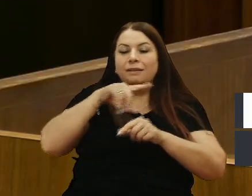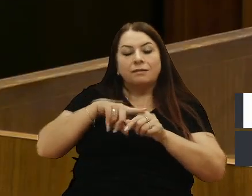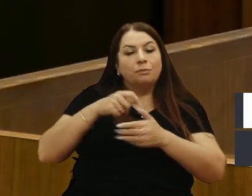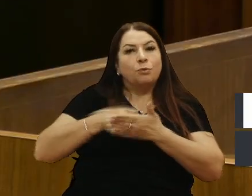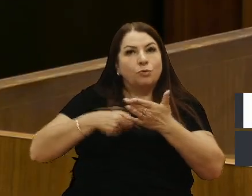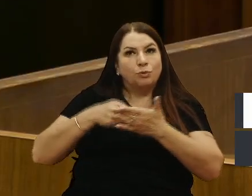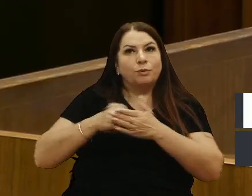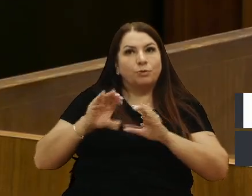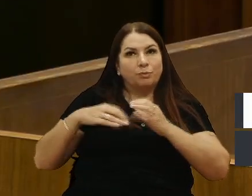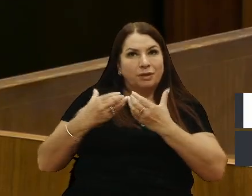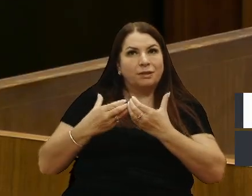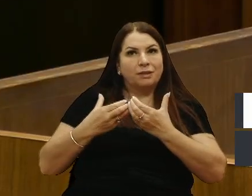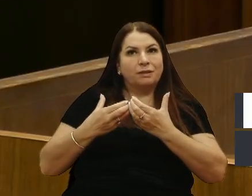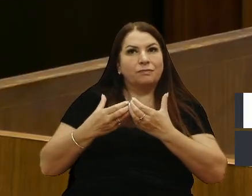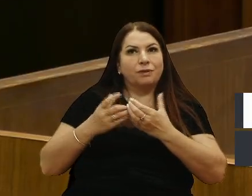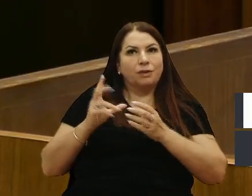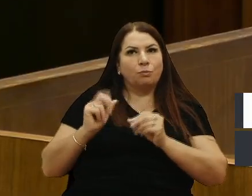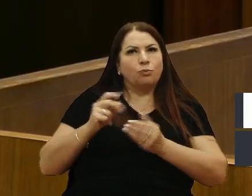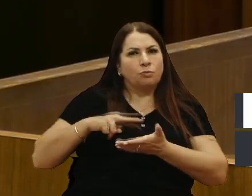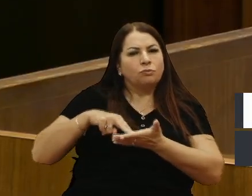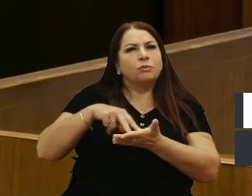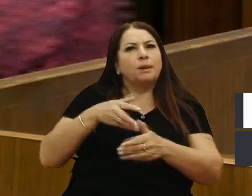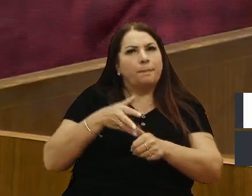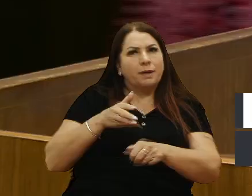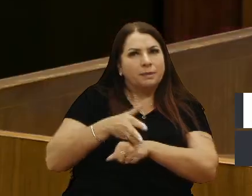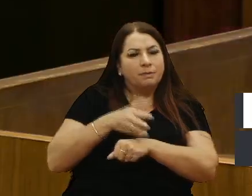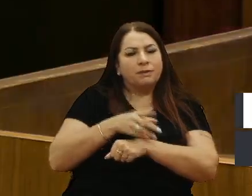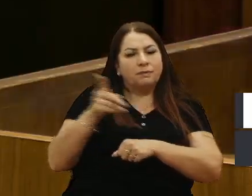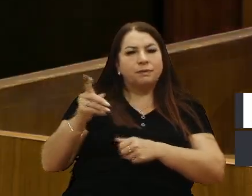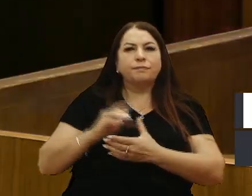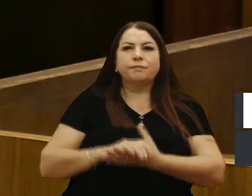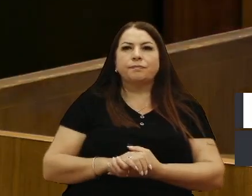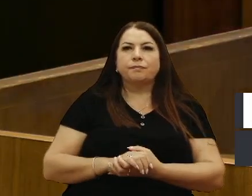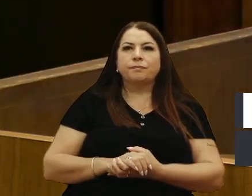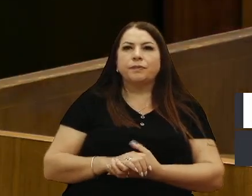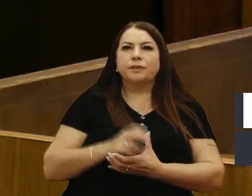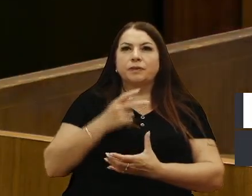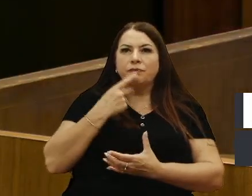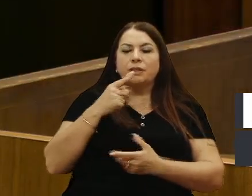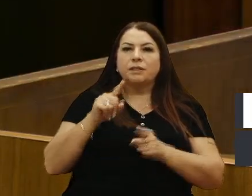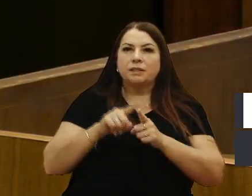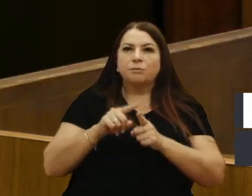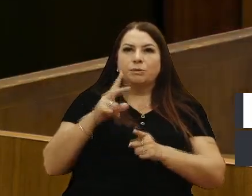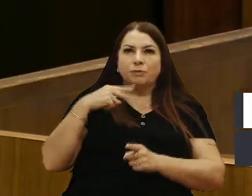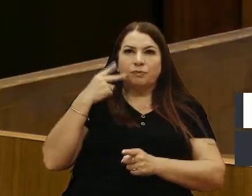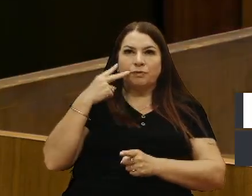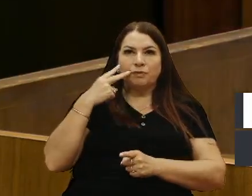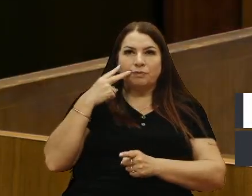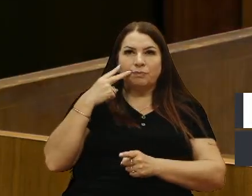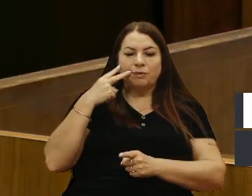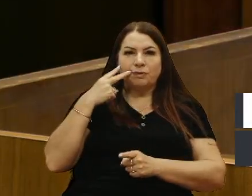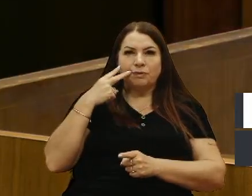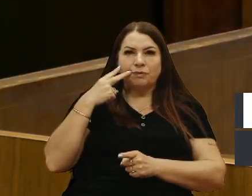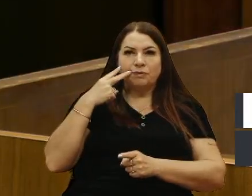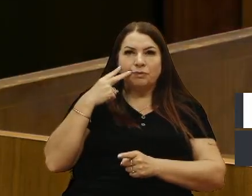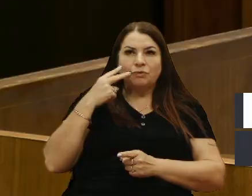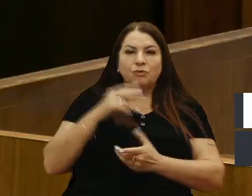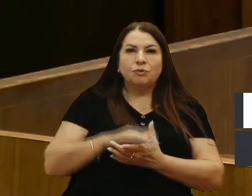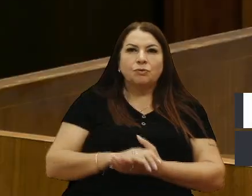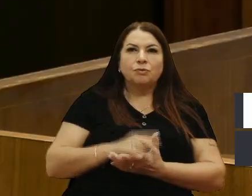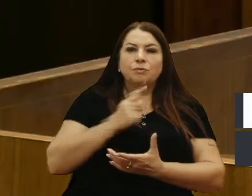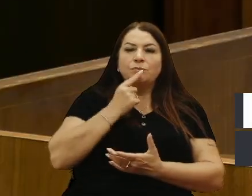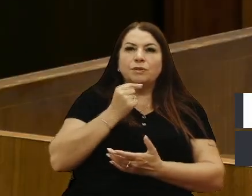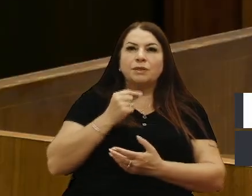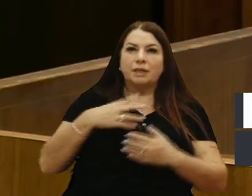luta com uma comunidade que é muito ativa e muito participativa. E eu queria também falar para o vereador João Esmas, ele não está conosco, que